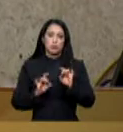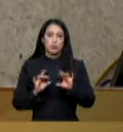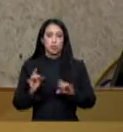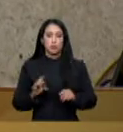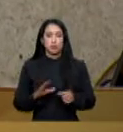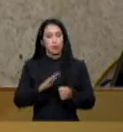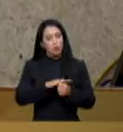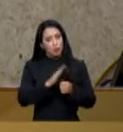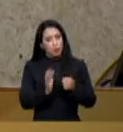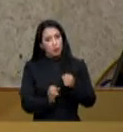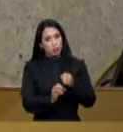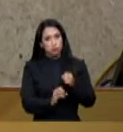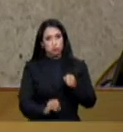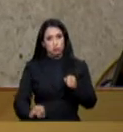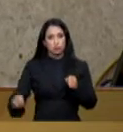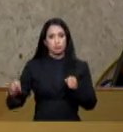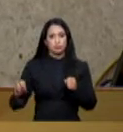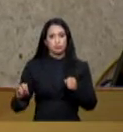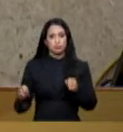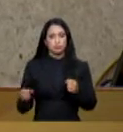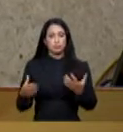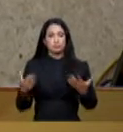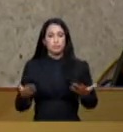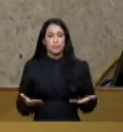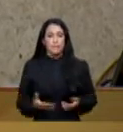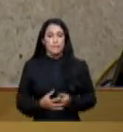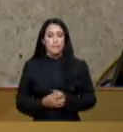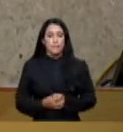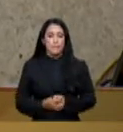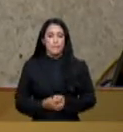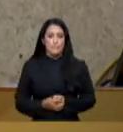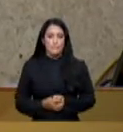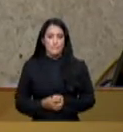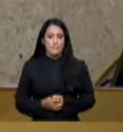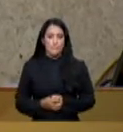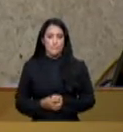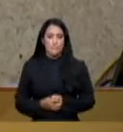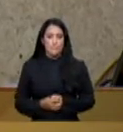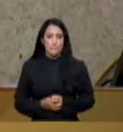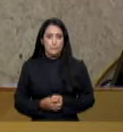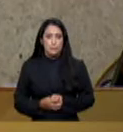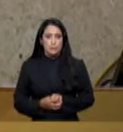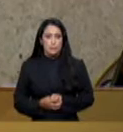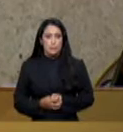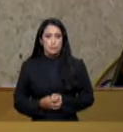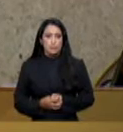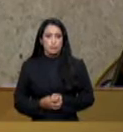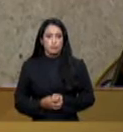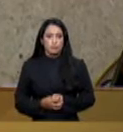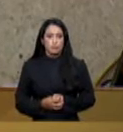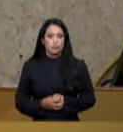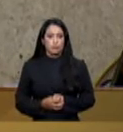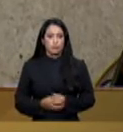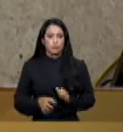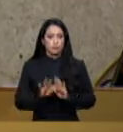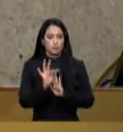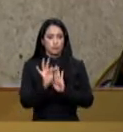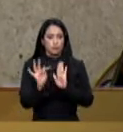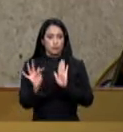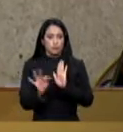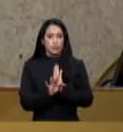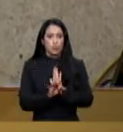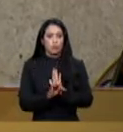de saneamento básico. E eu aqui, eu transcrevo trechos da